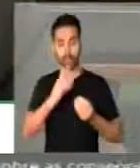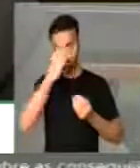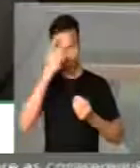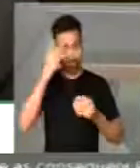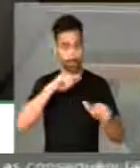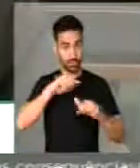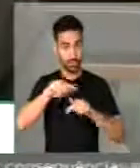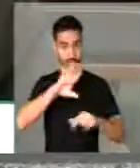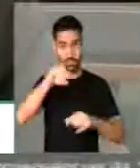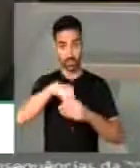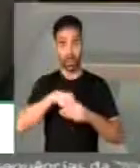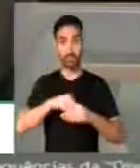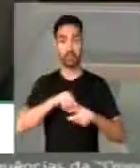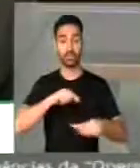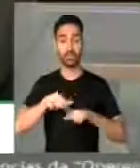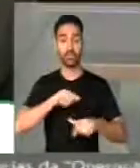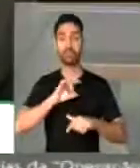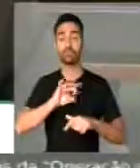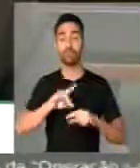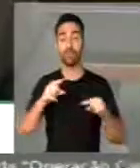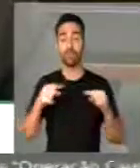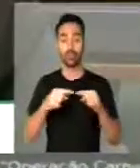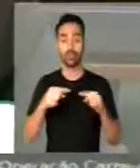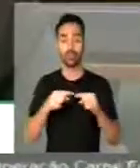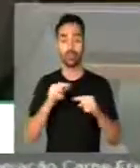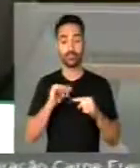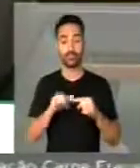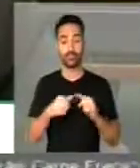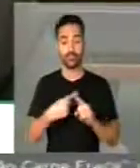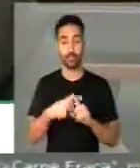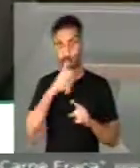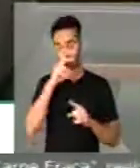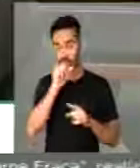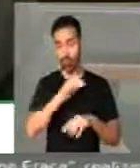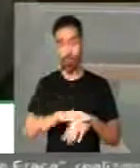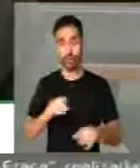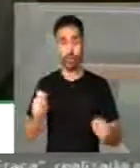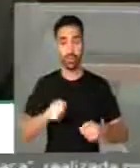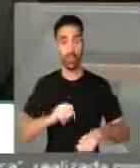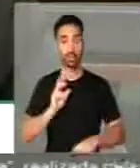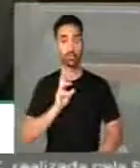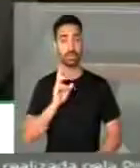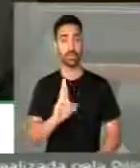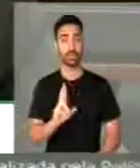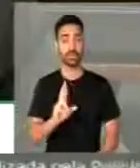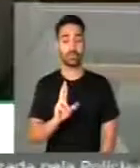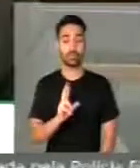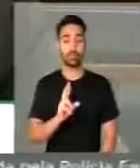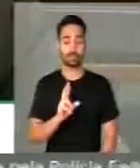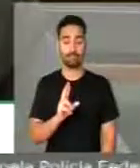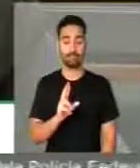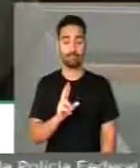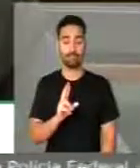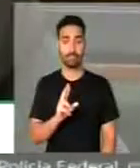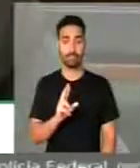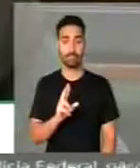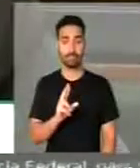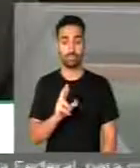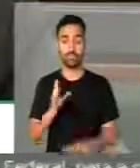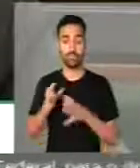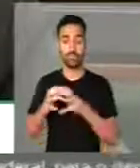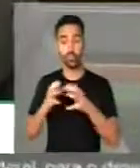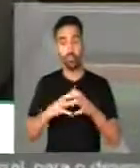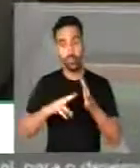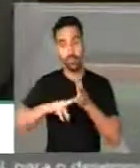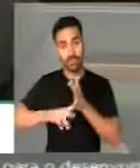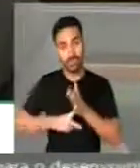trabalho somente faz sentido se fortalecer a capacidade representativa das organizações